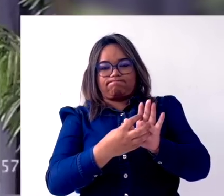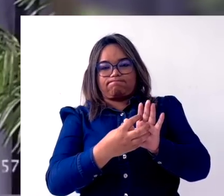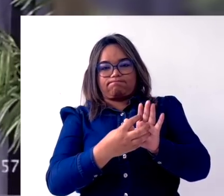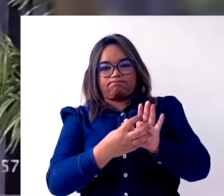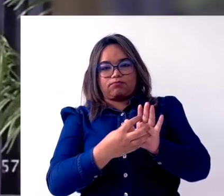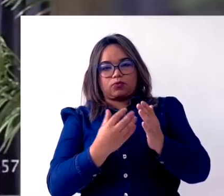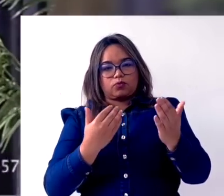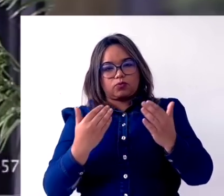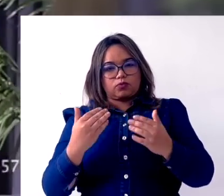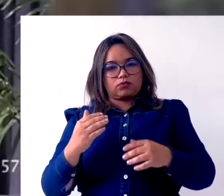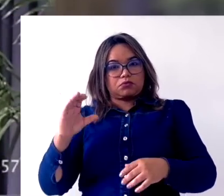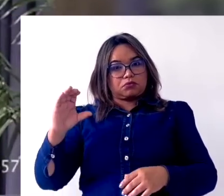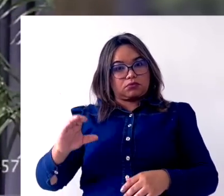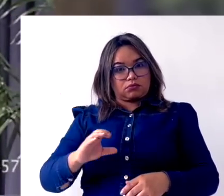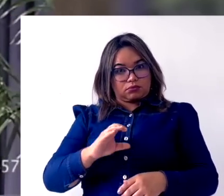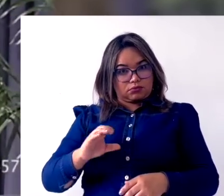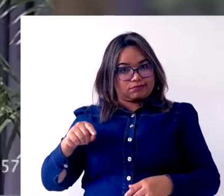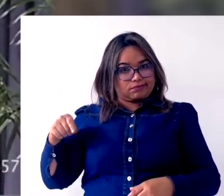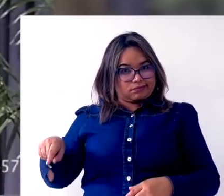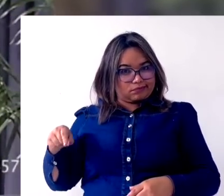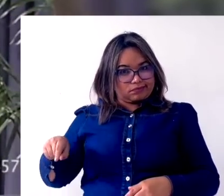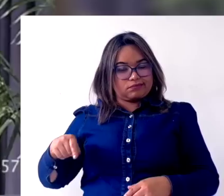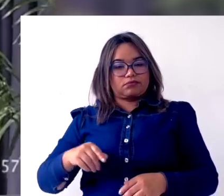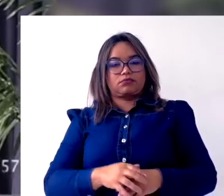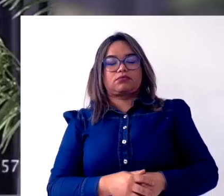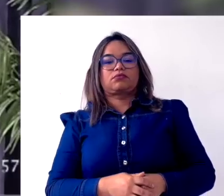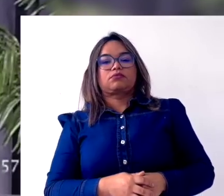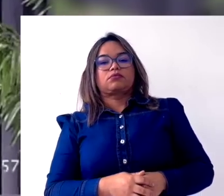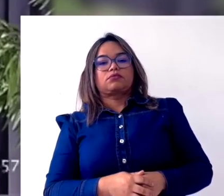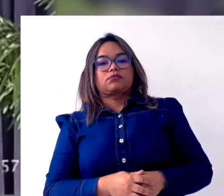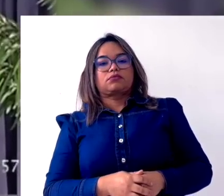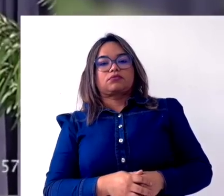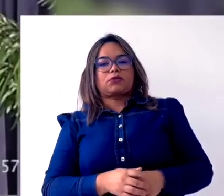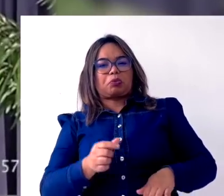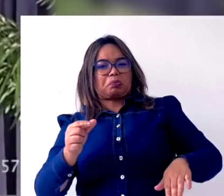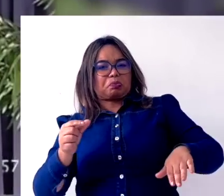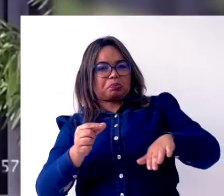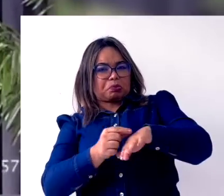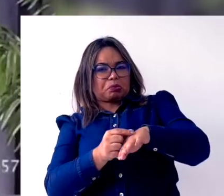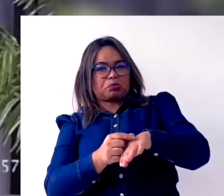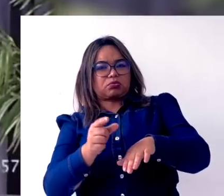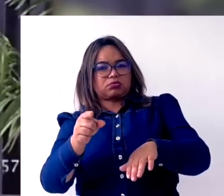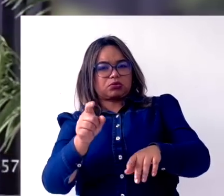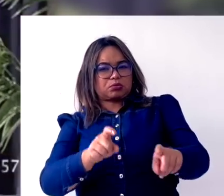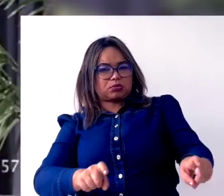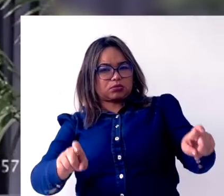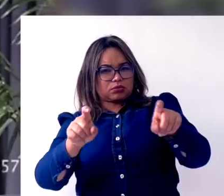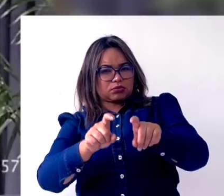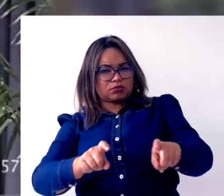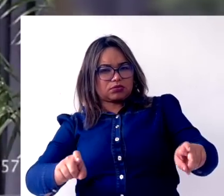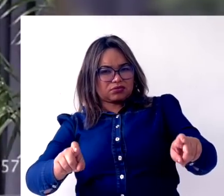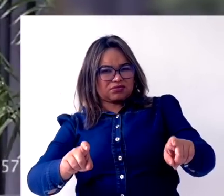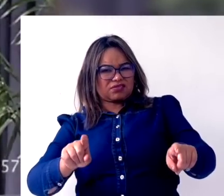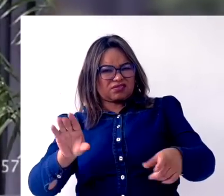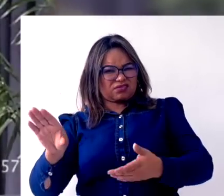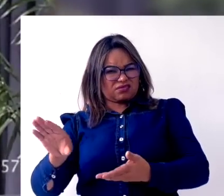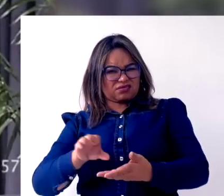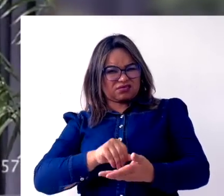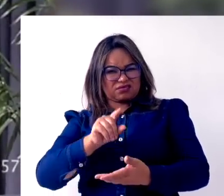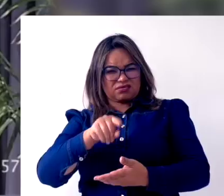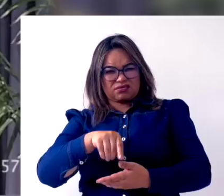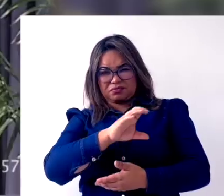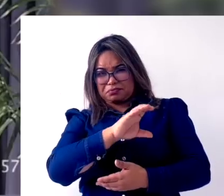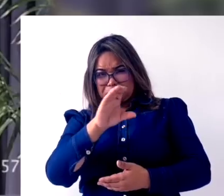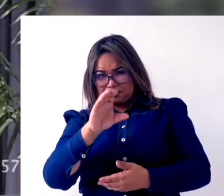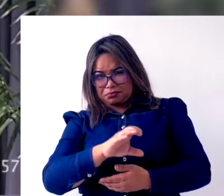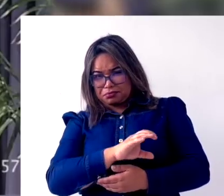primeira besta que é o catolicismo. Será que um chip do computador é uma marca distintiva do catolicismo?